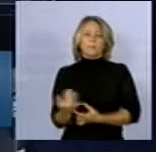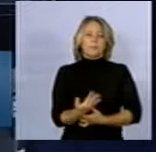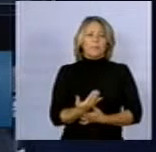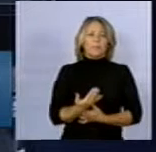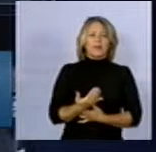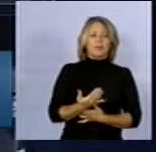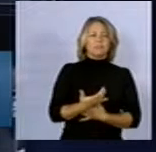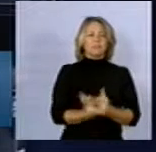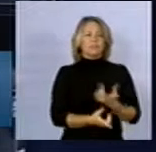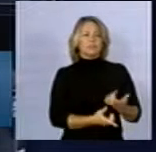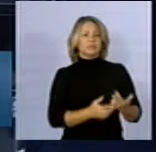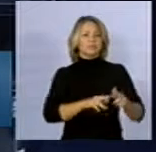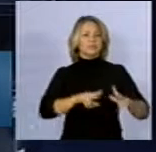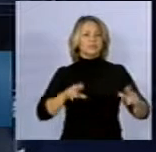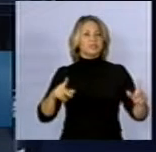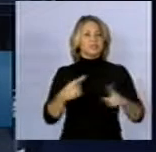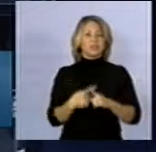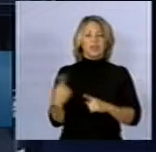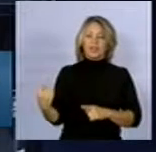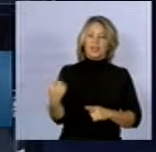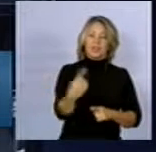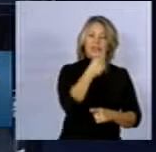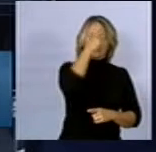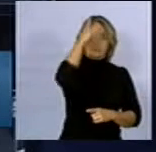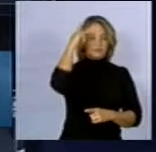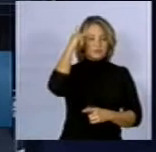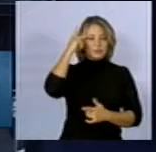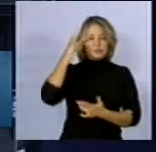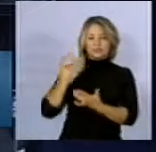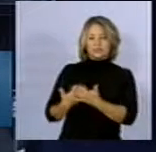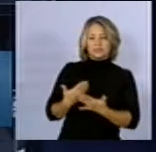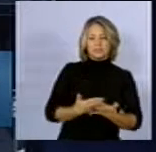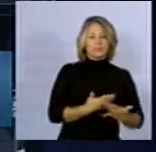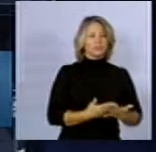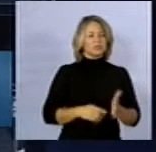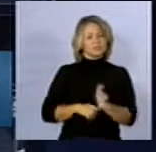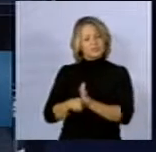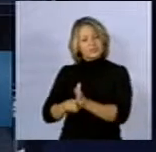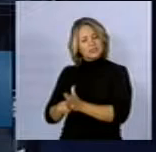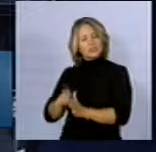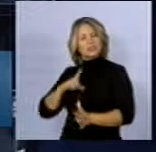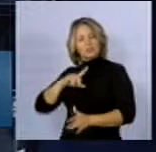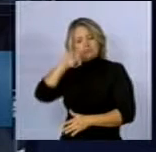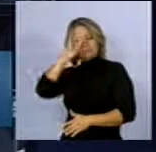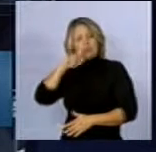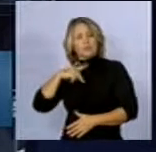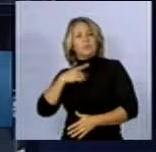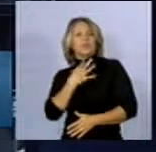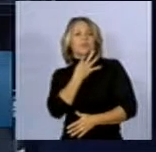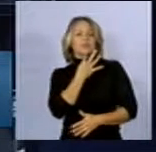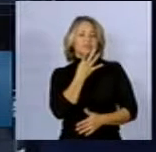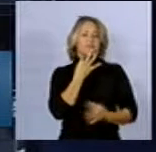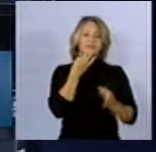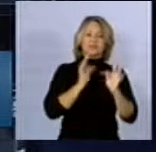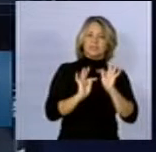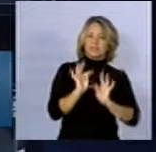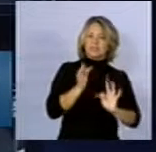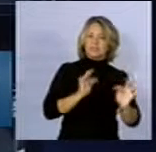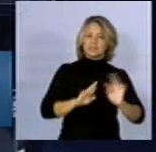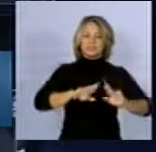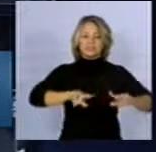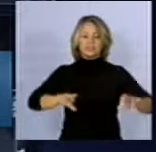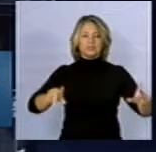mas também porque cada cientista tem o seu próprio conhecimento técnico em uma das